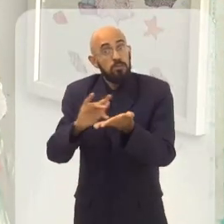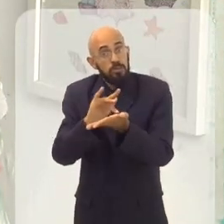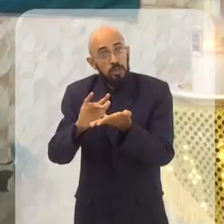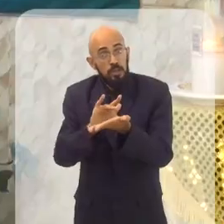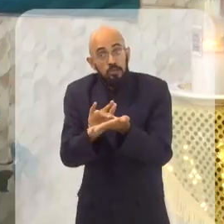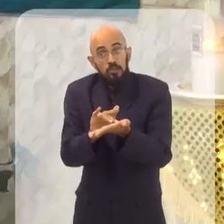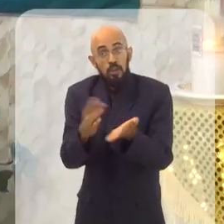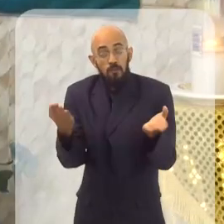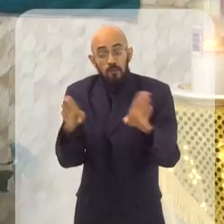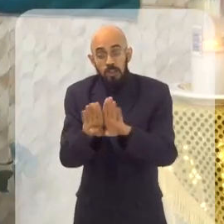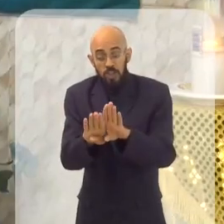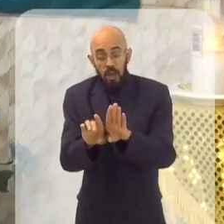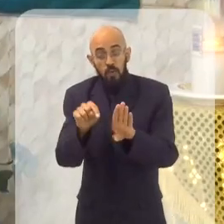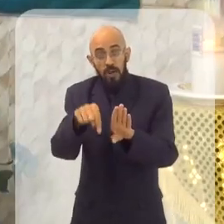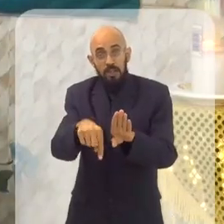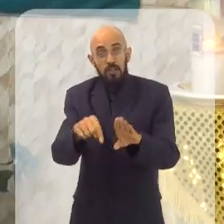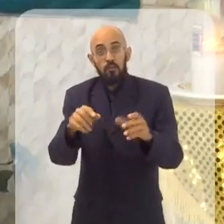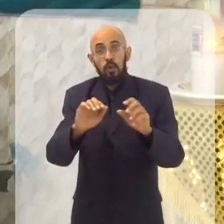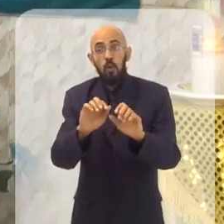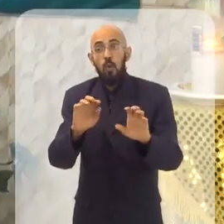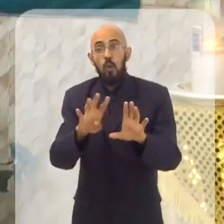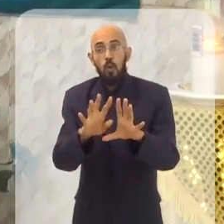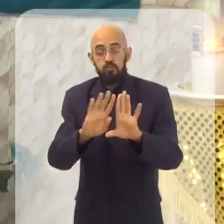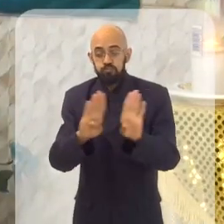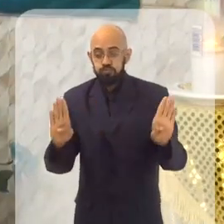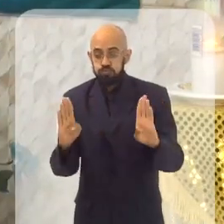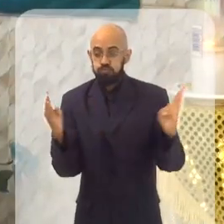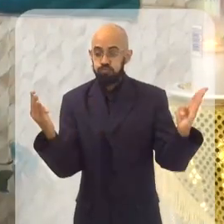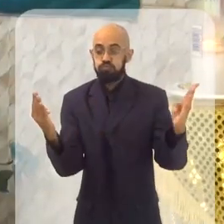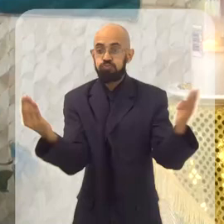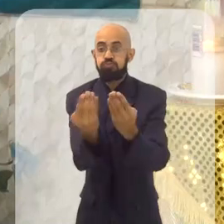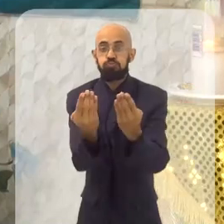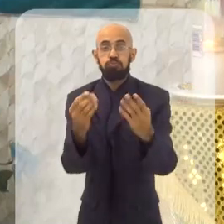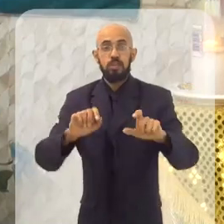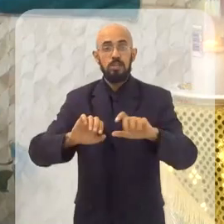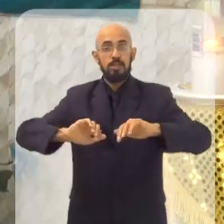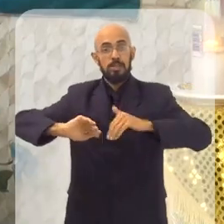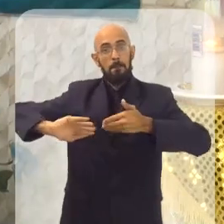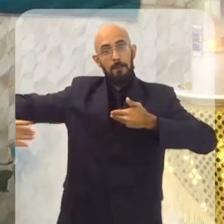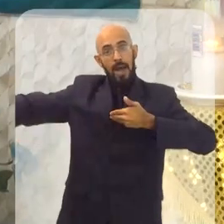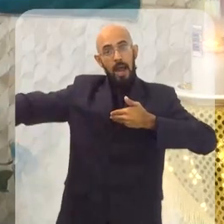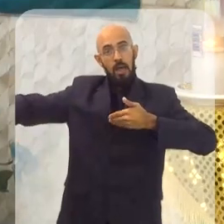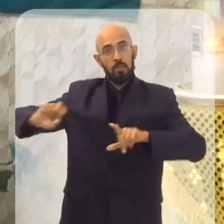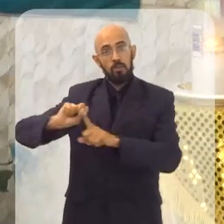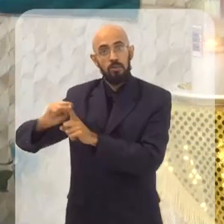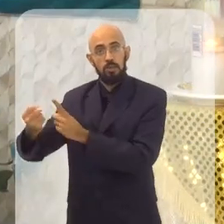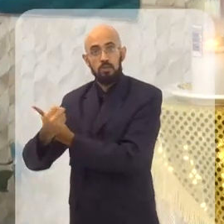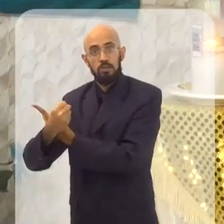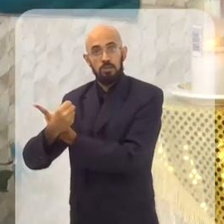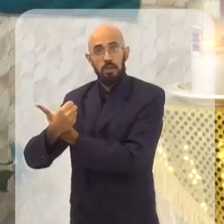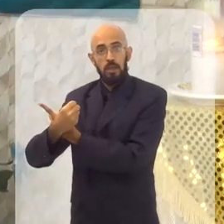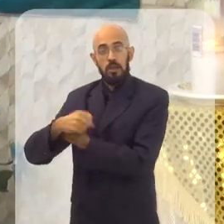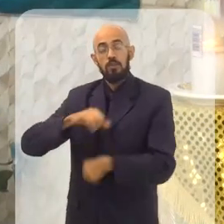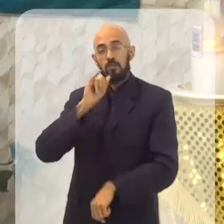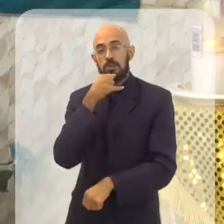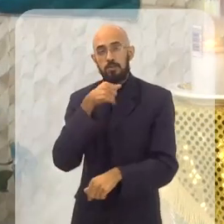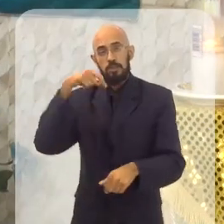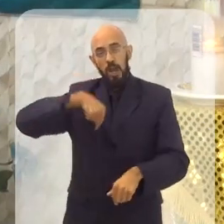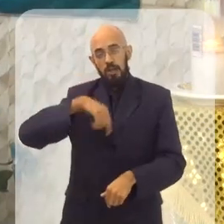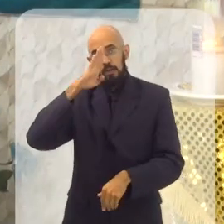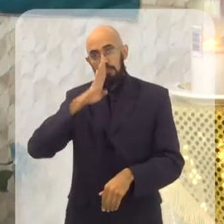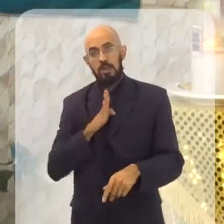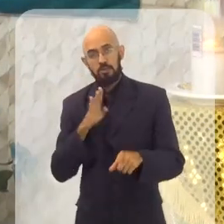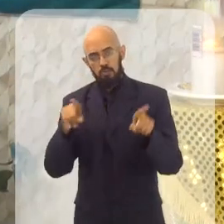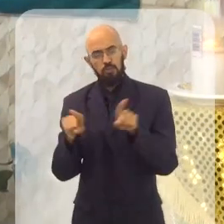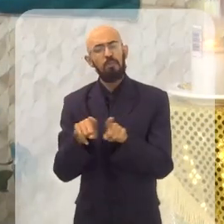fecharam, tornaram aquilo um gueto, isolaram eles do resto da população. Então, infelizmente, no Brasil também